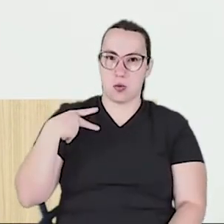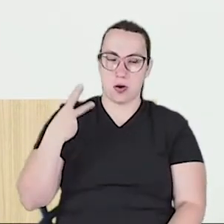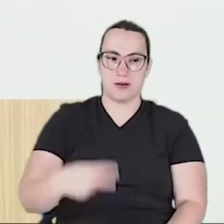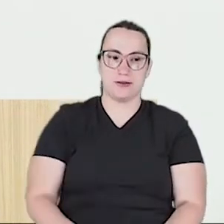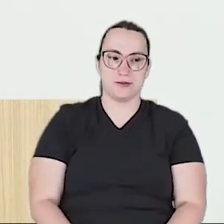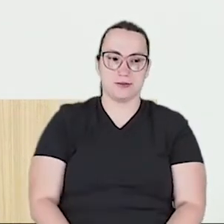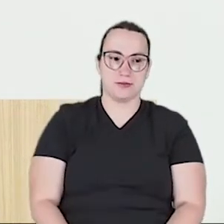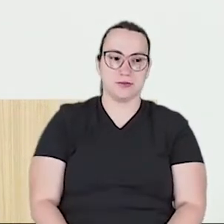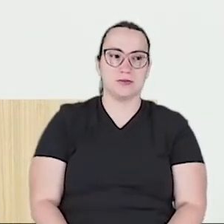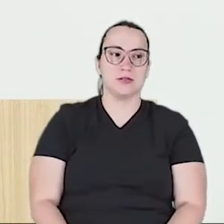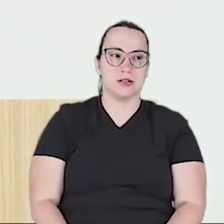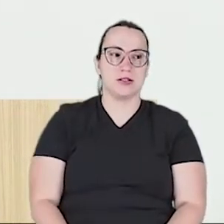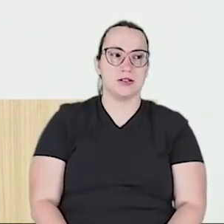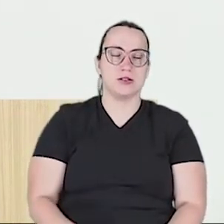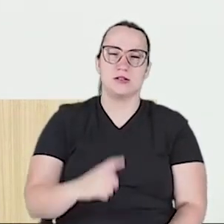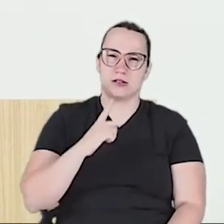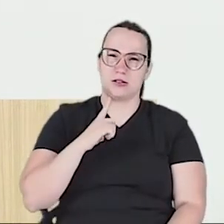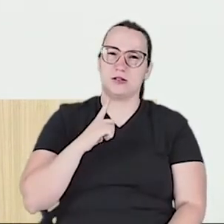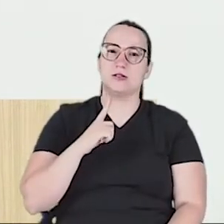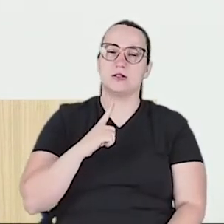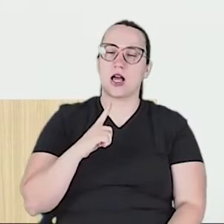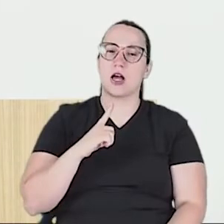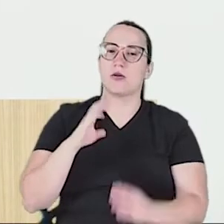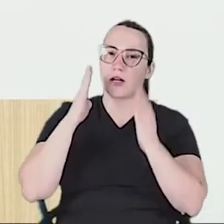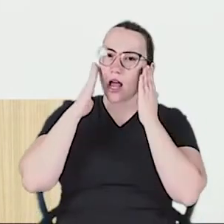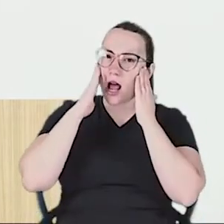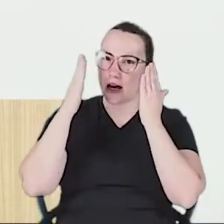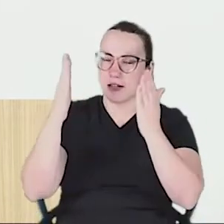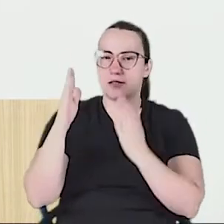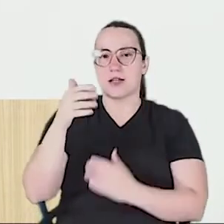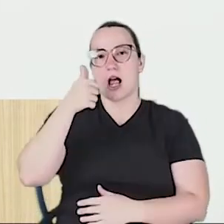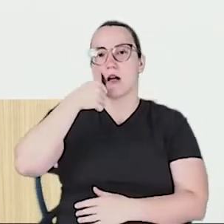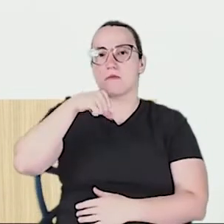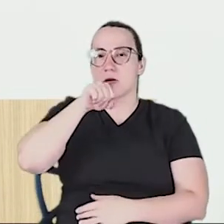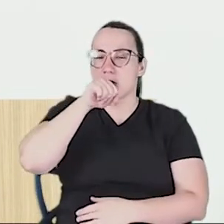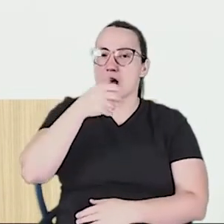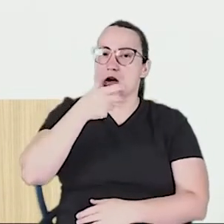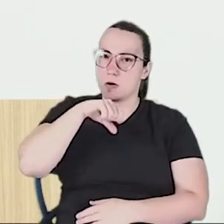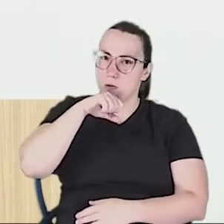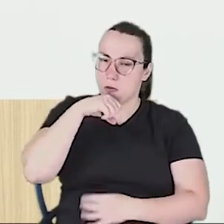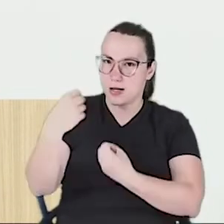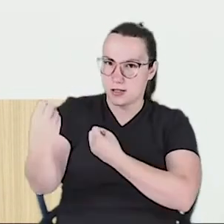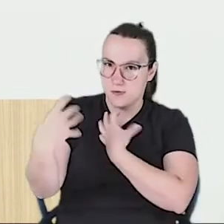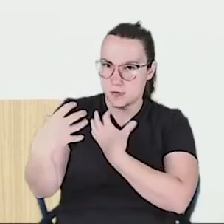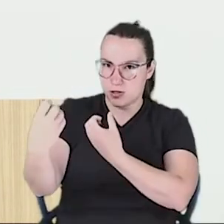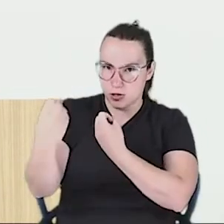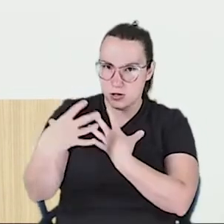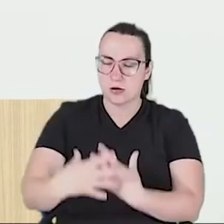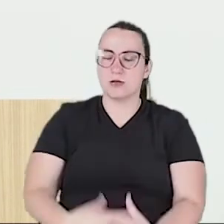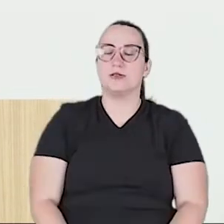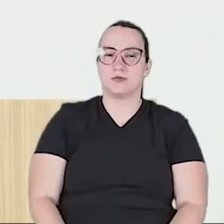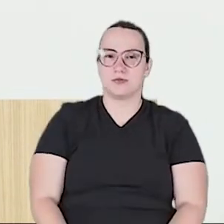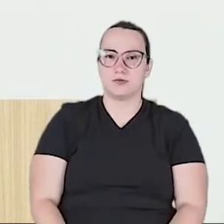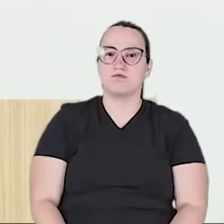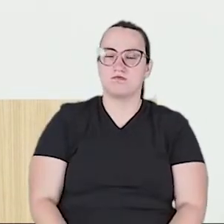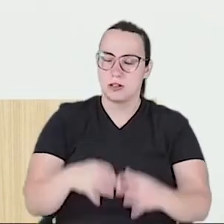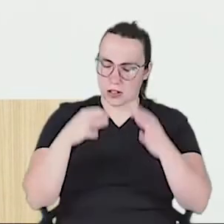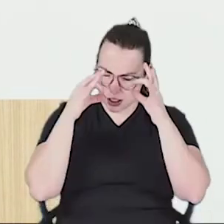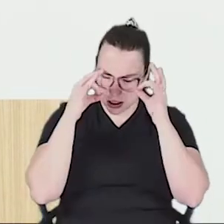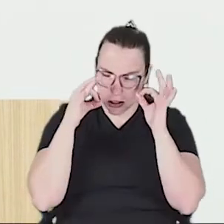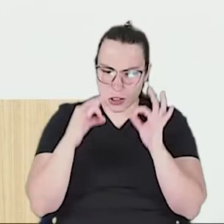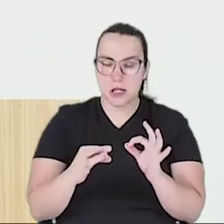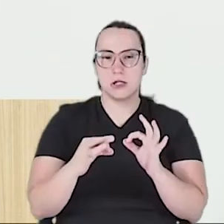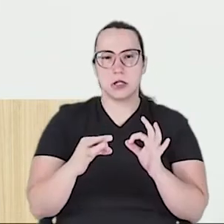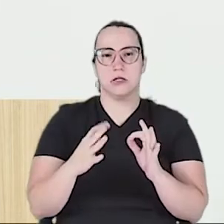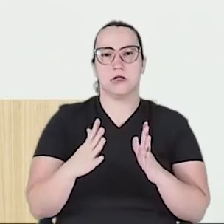tudo, com certeza, aos meus pais, que me deram uma educação, uma bela educação, com certeza. São pessoas que